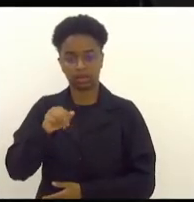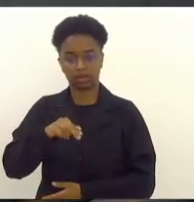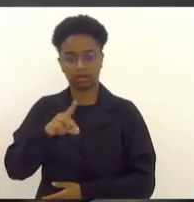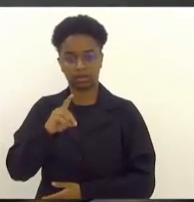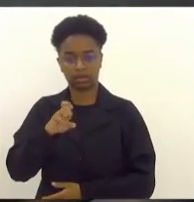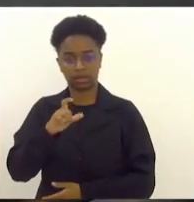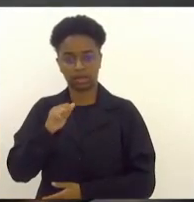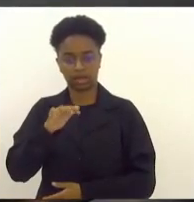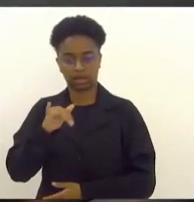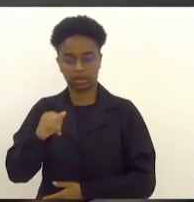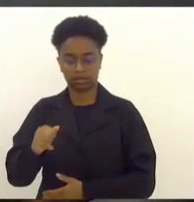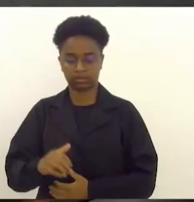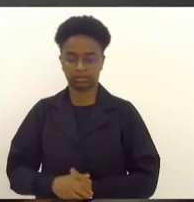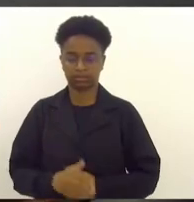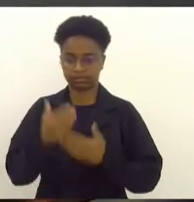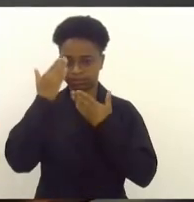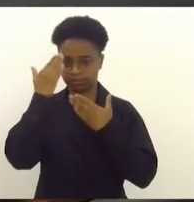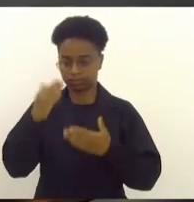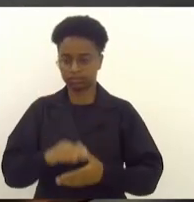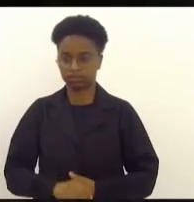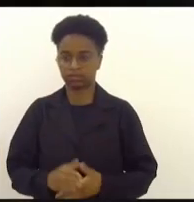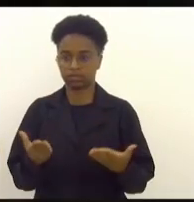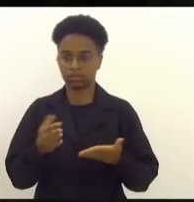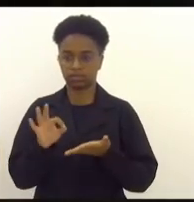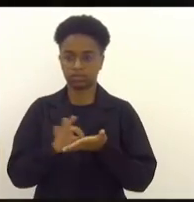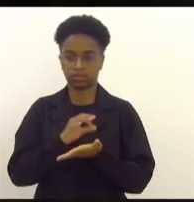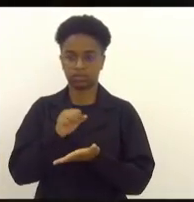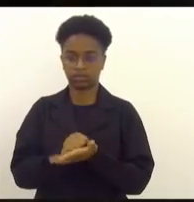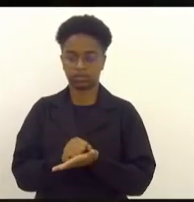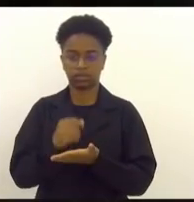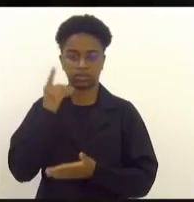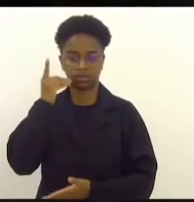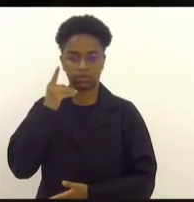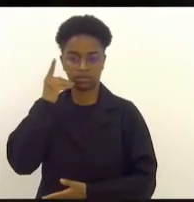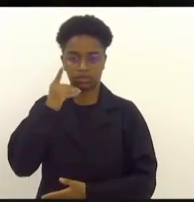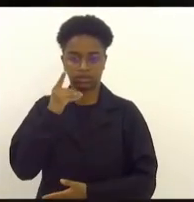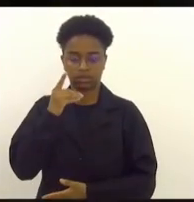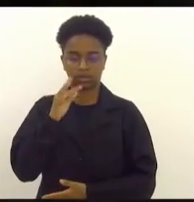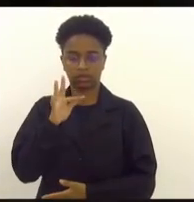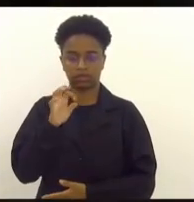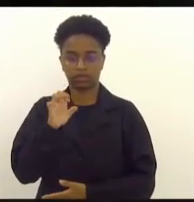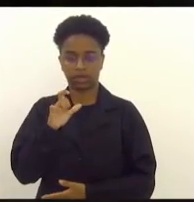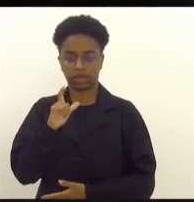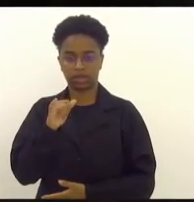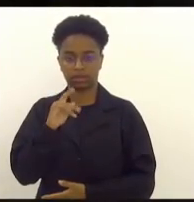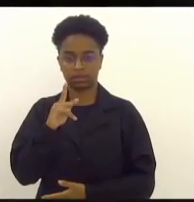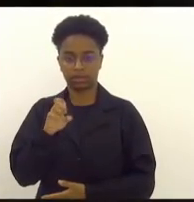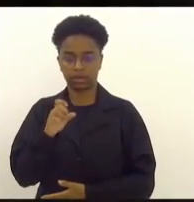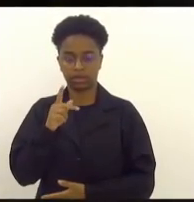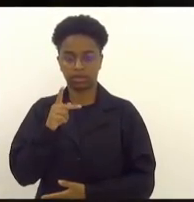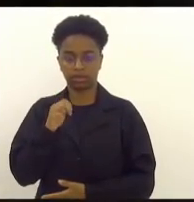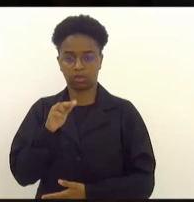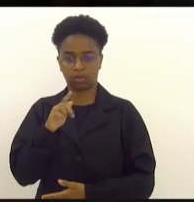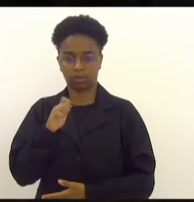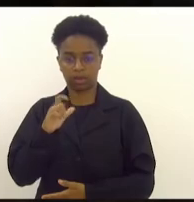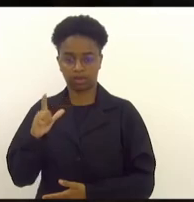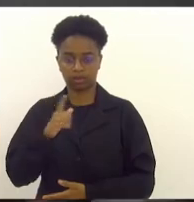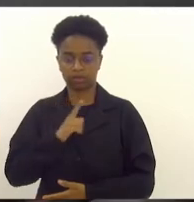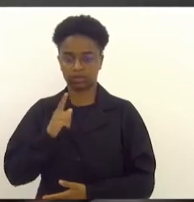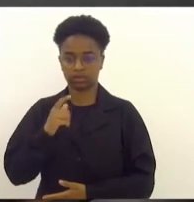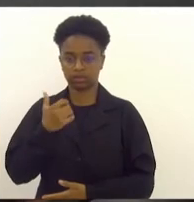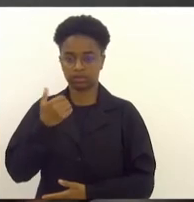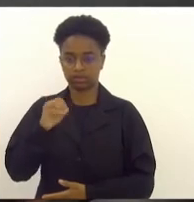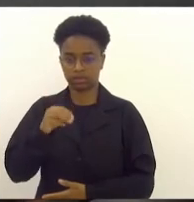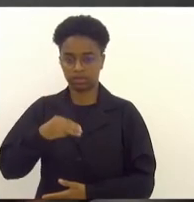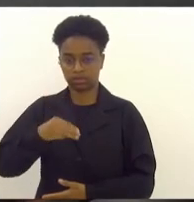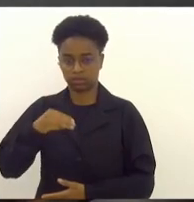Muito obrigado o próximo orado escrito é o nome Deputado Felipe responde em 10 minutos